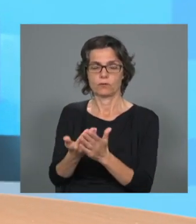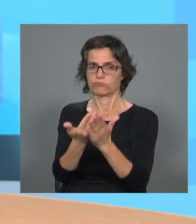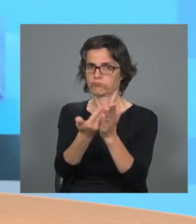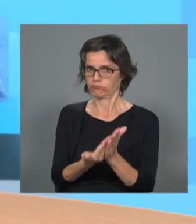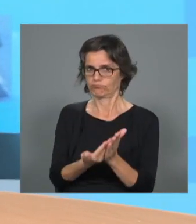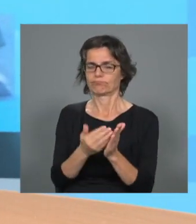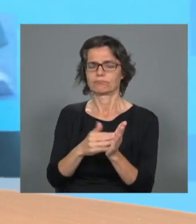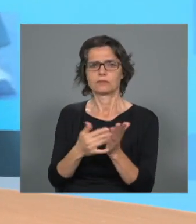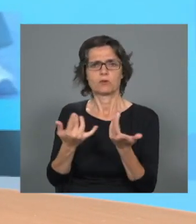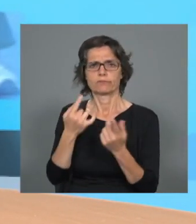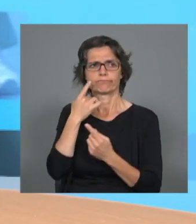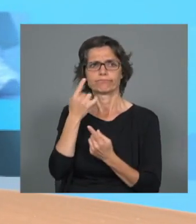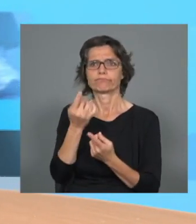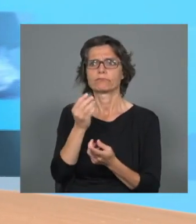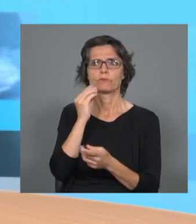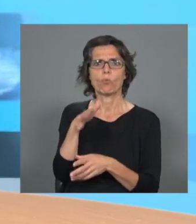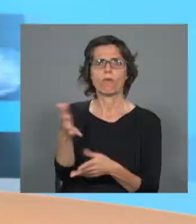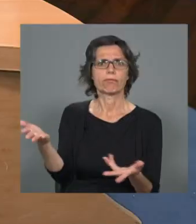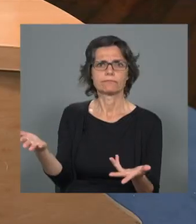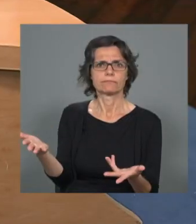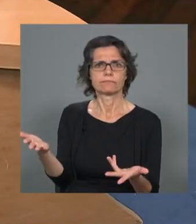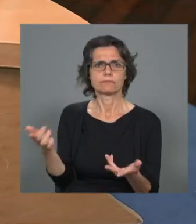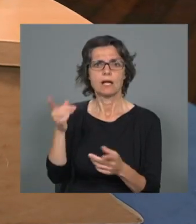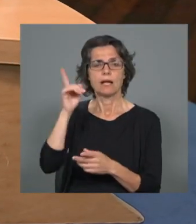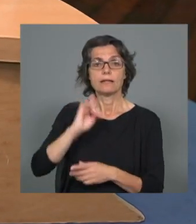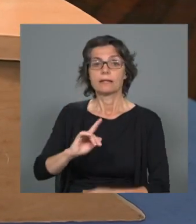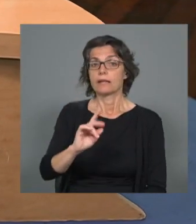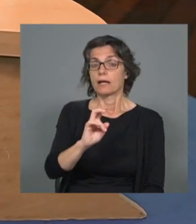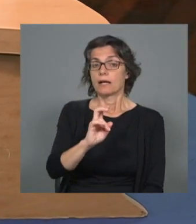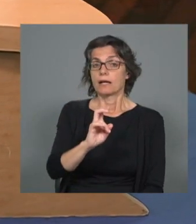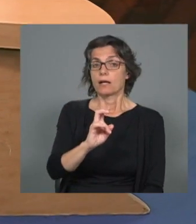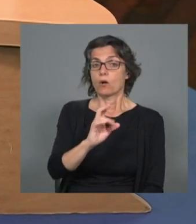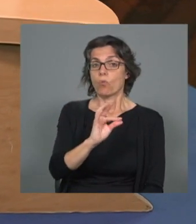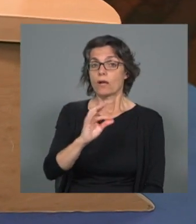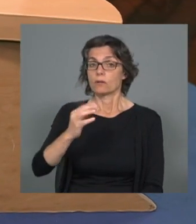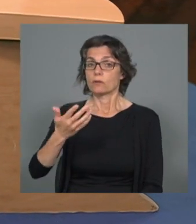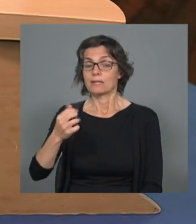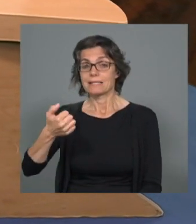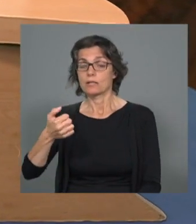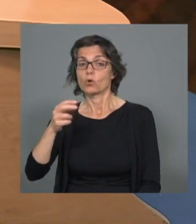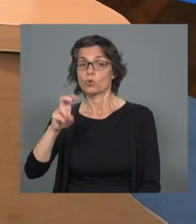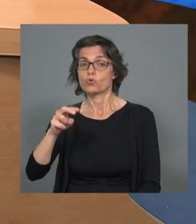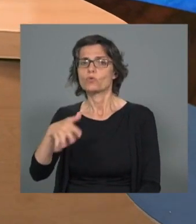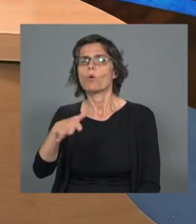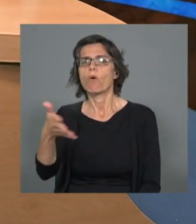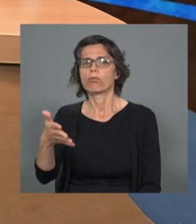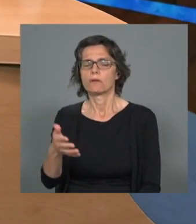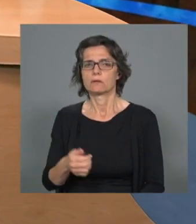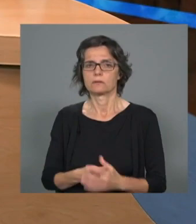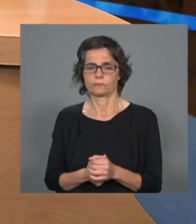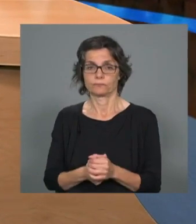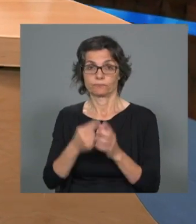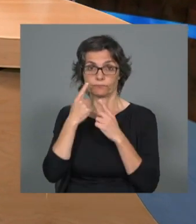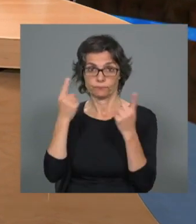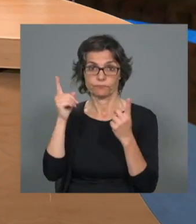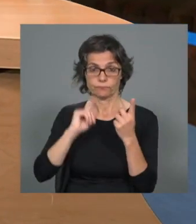pode ser visto este filme? Falámos dos dias 4 e 5 de junho, mas as pessoas podem ver o filme onde? Pronto, o filme vai estrear dia